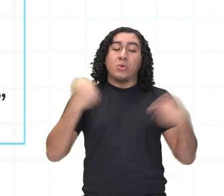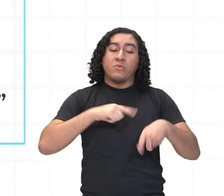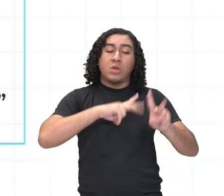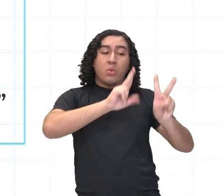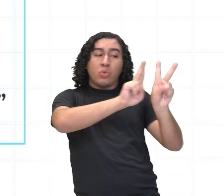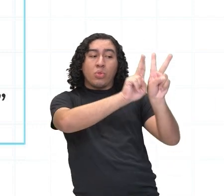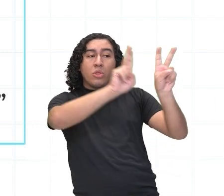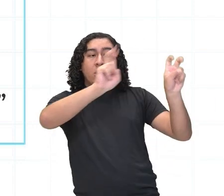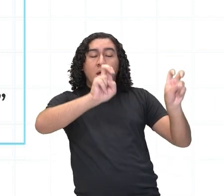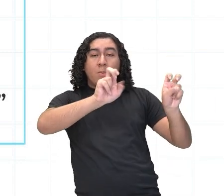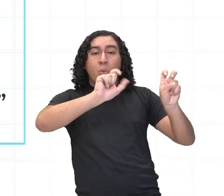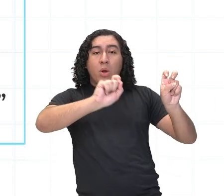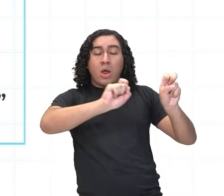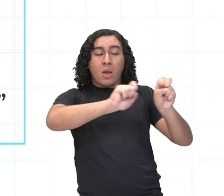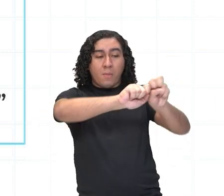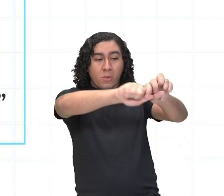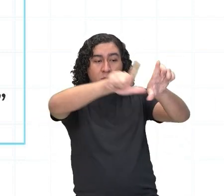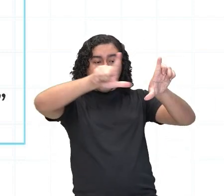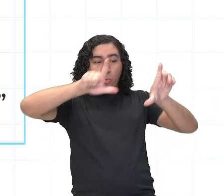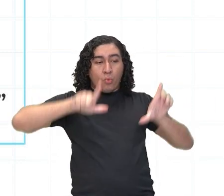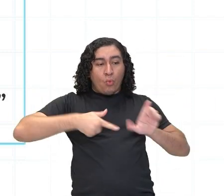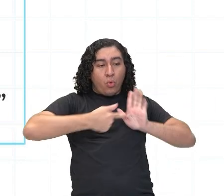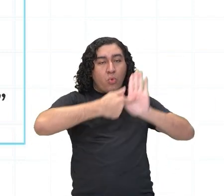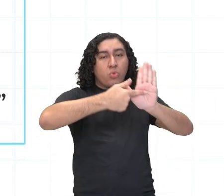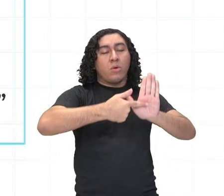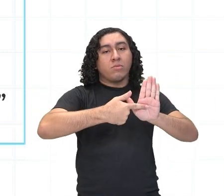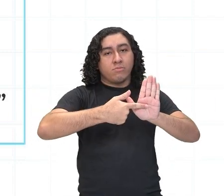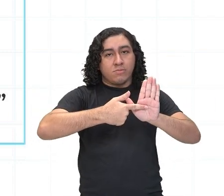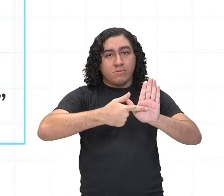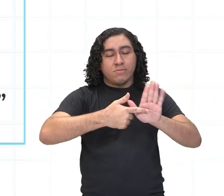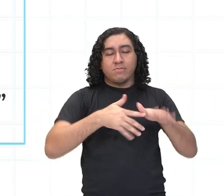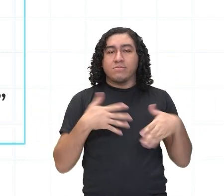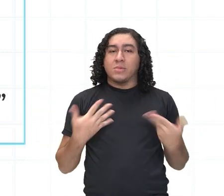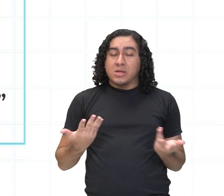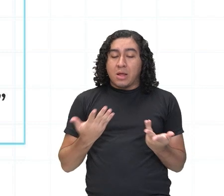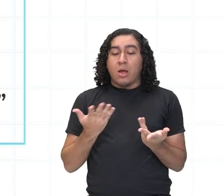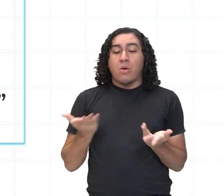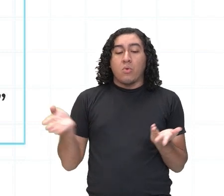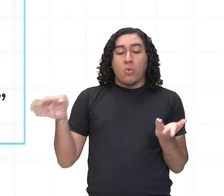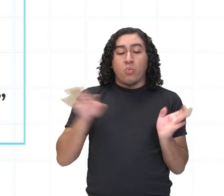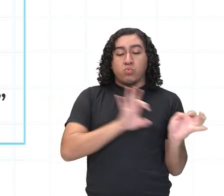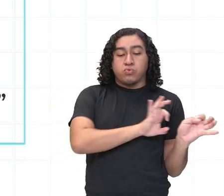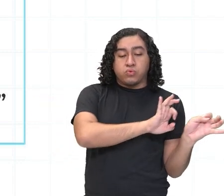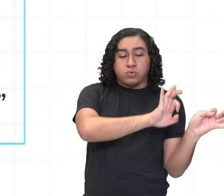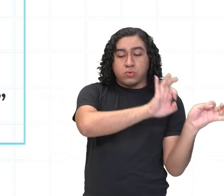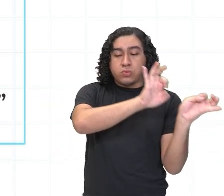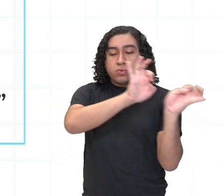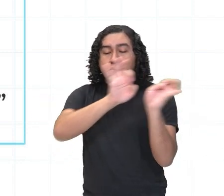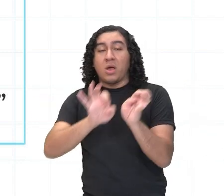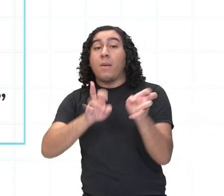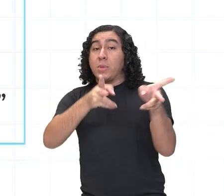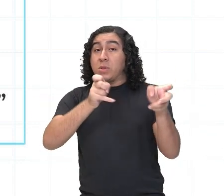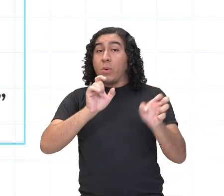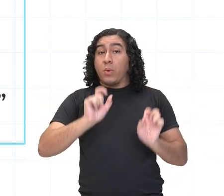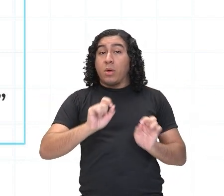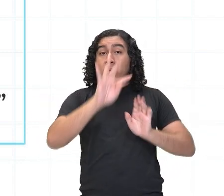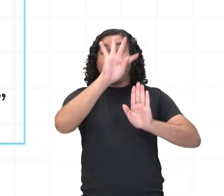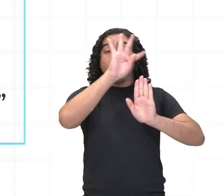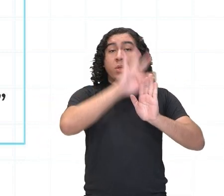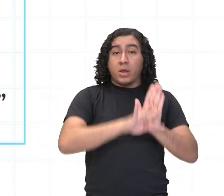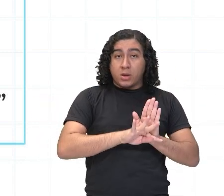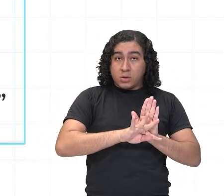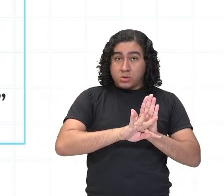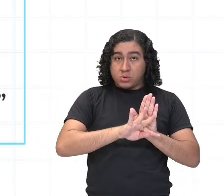seja apresentado por nós, ok? Então até aqui nós vimos o quê? Nós vimos que o texto, que é o